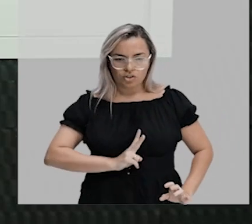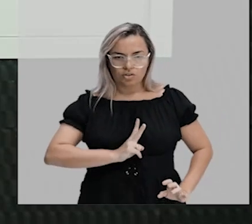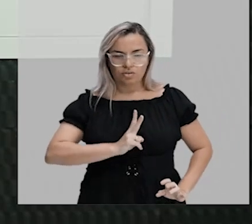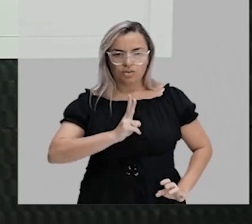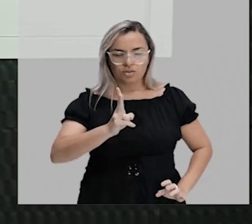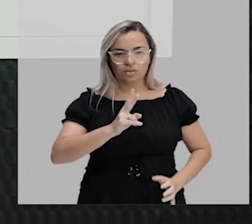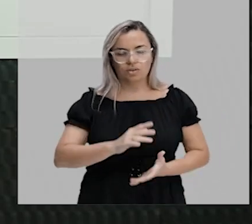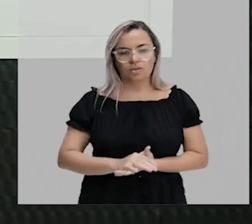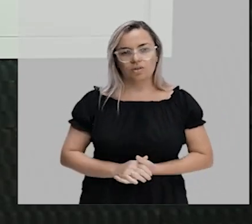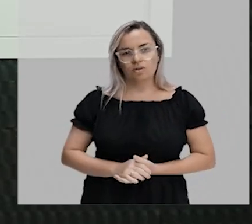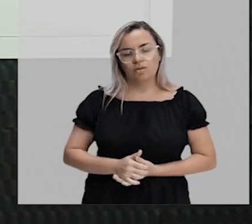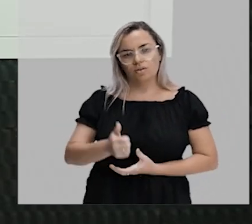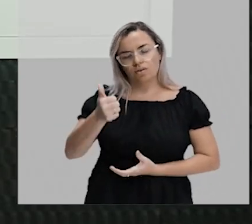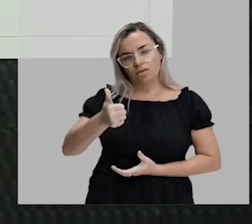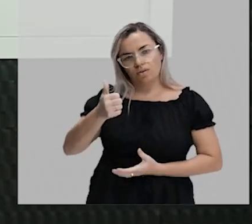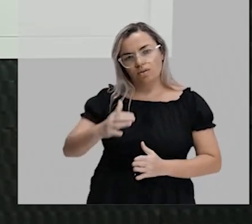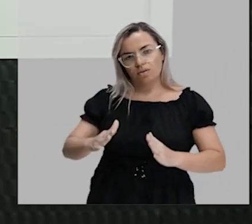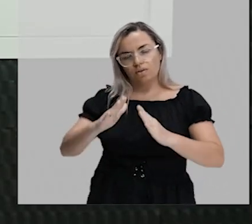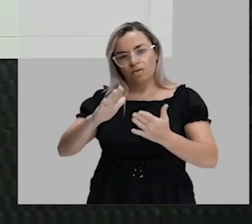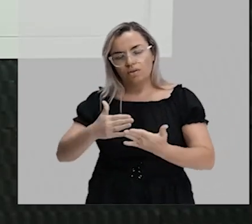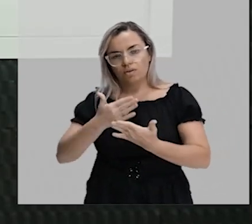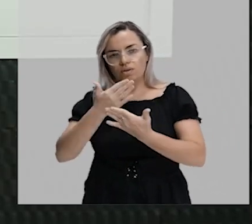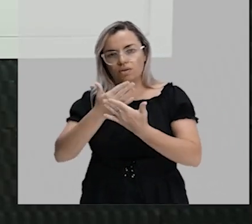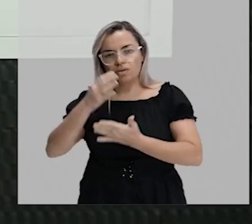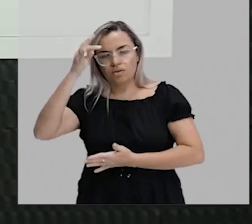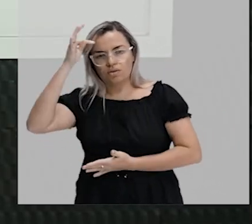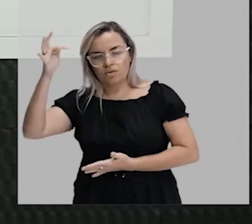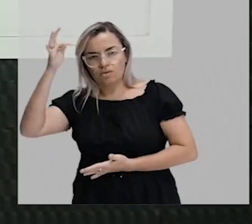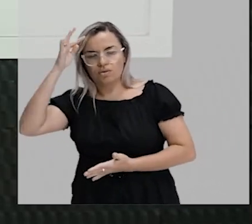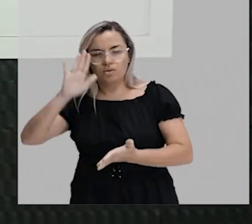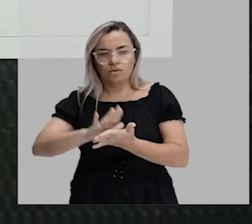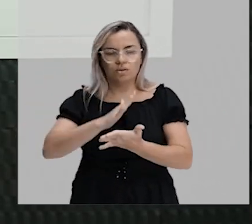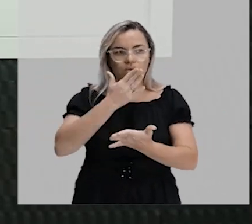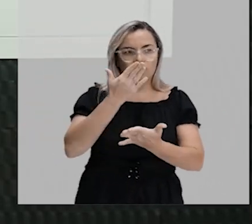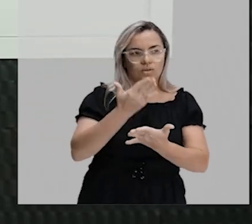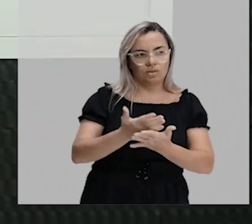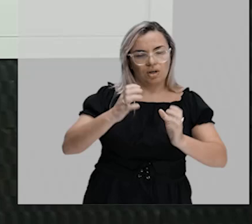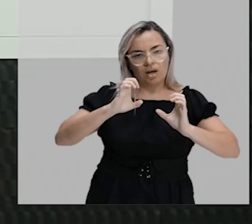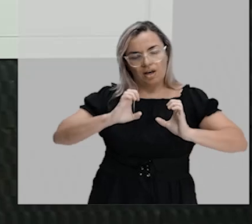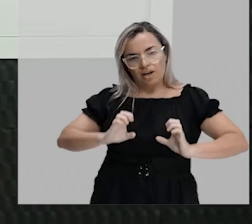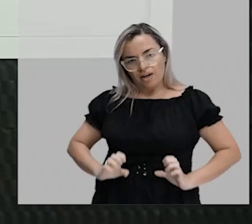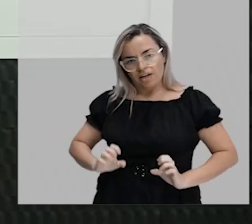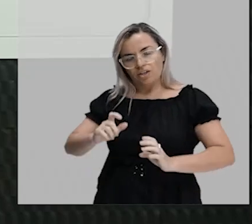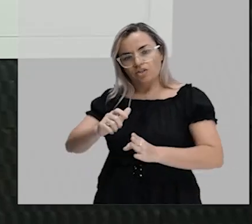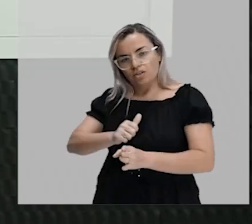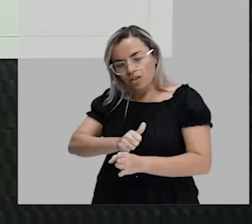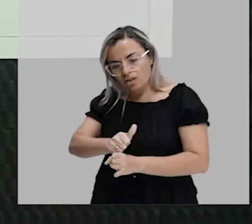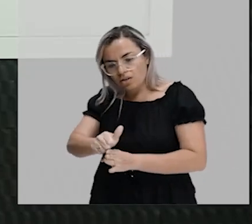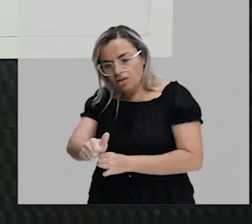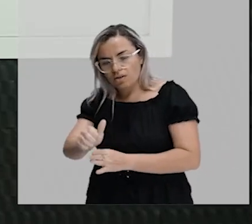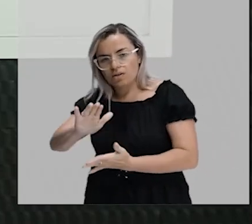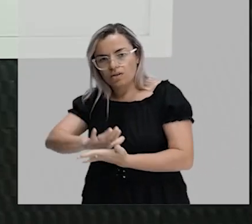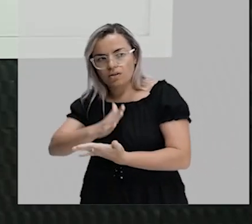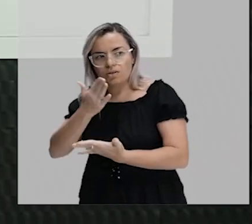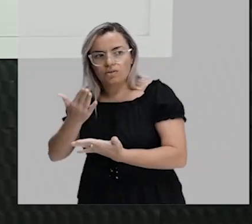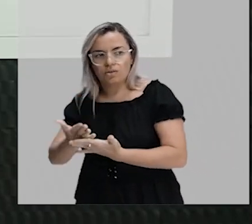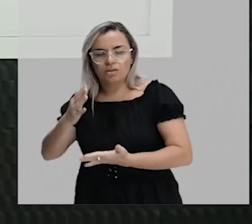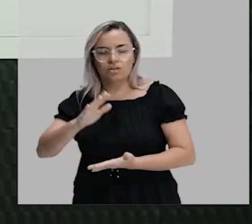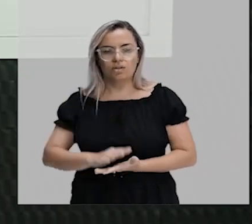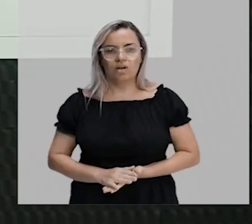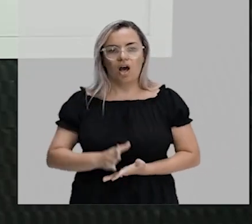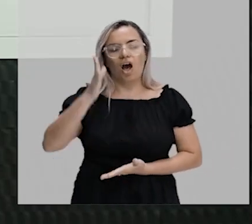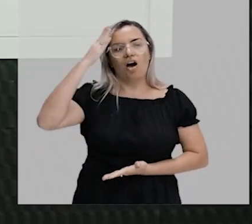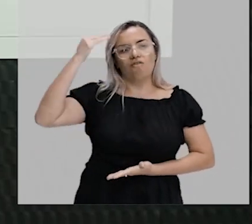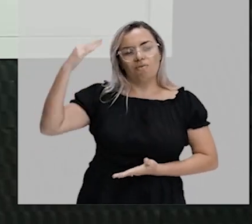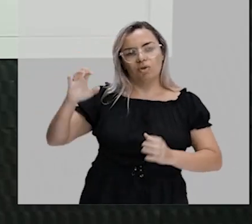escolas, teorias ou segmentos de interpretação da ética e da moralidade. A famosa Ética das